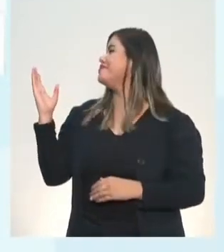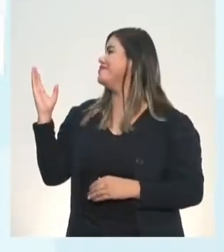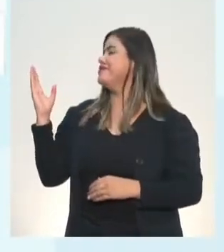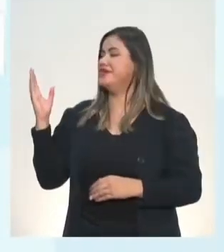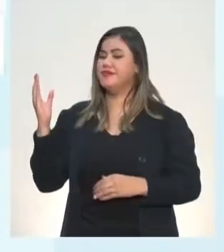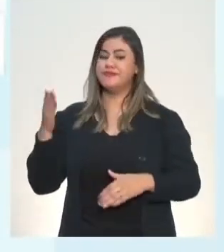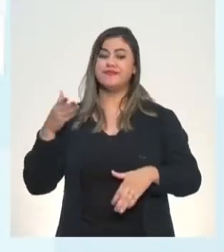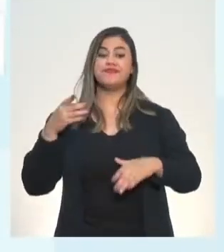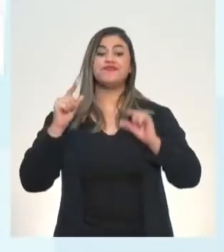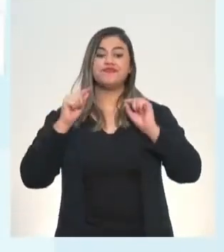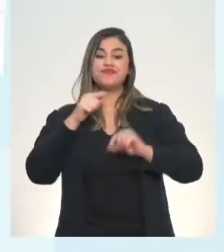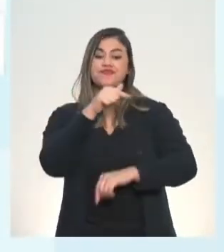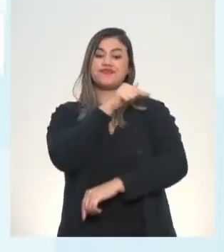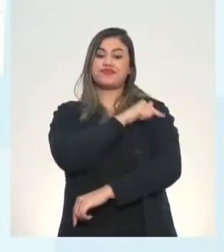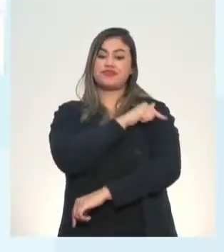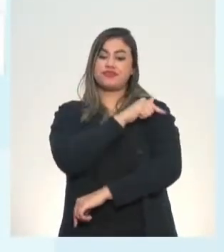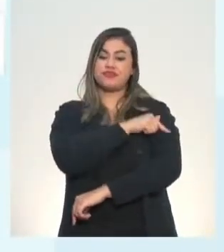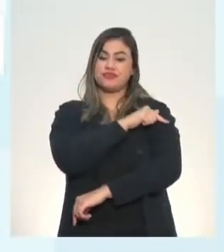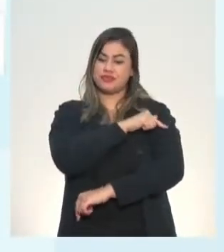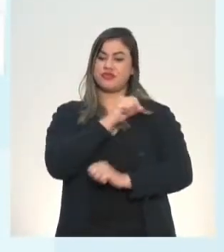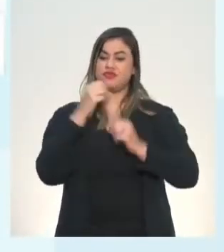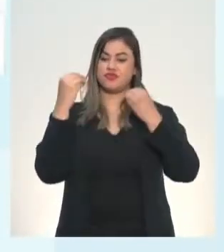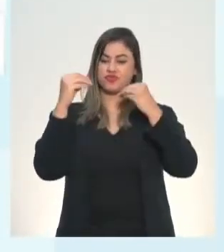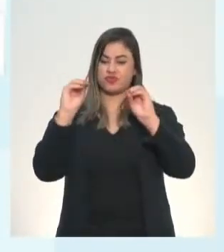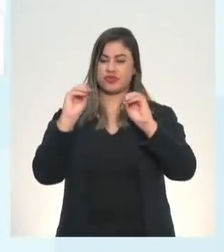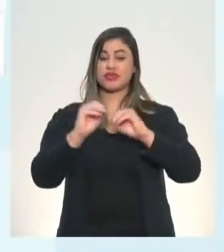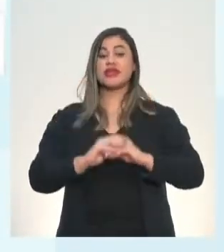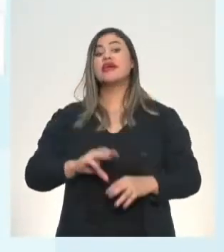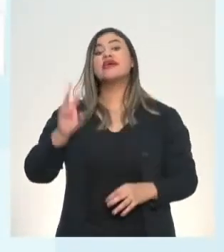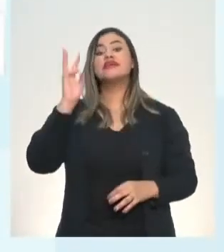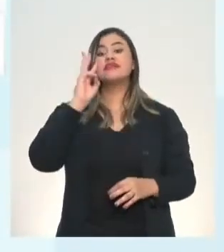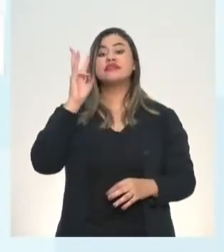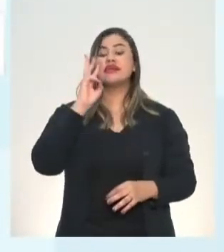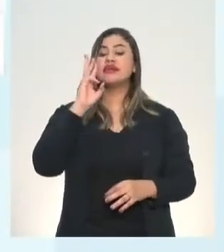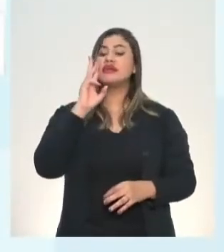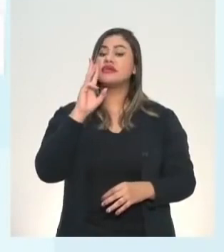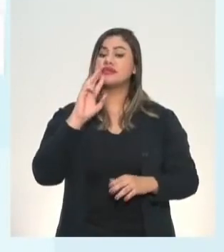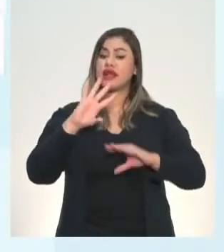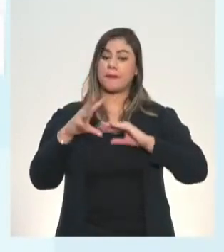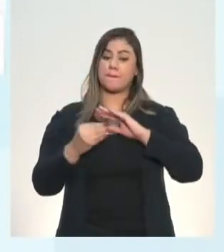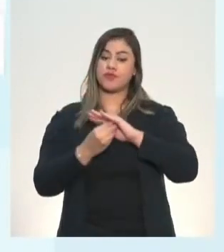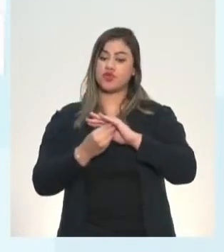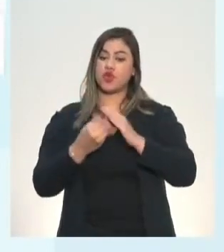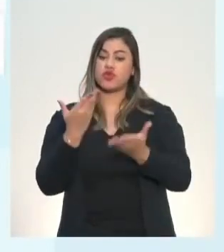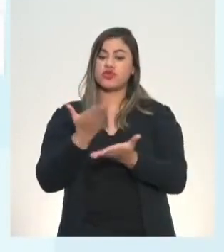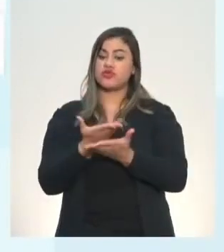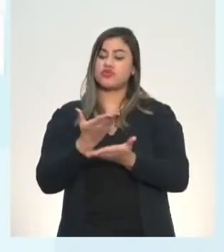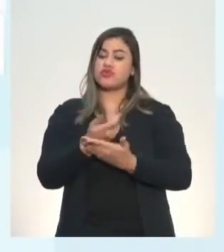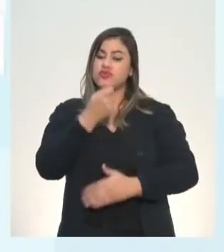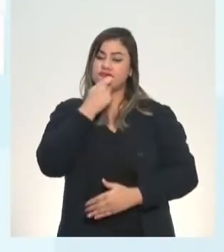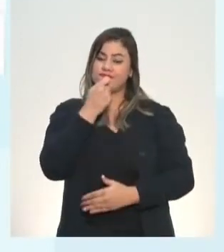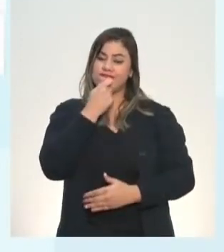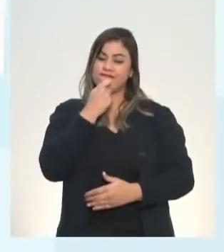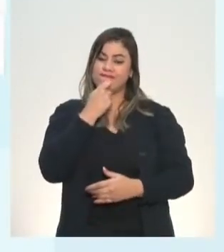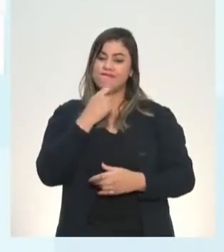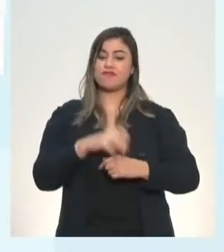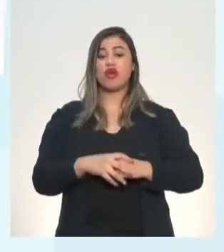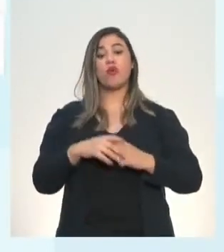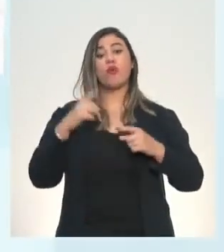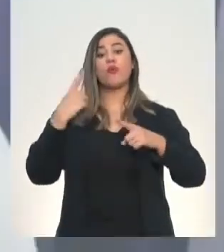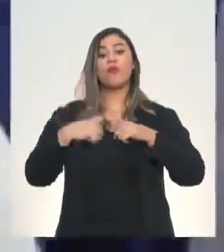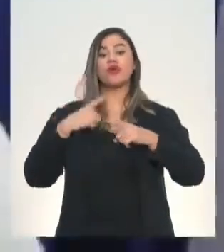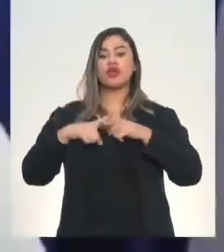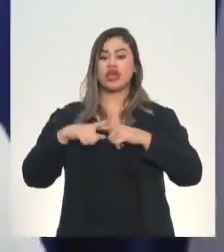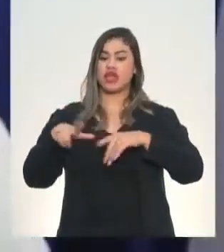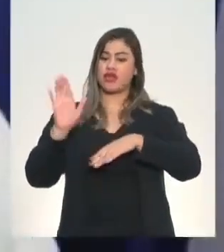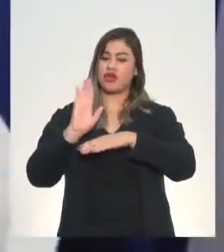ano, lembrando que a aula de terça-feira, essa aula não está no repositório ainda, lógico, o vídeo, porque a aula não acabou, né? Assim que